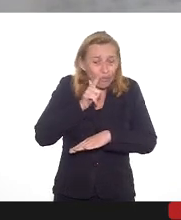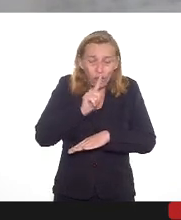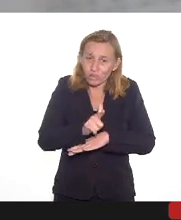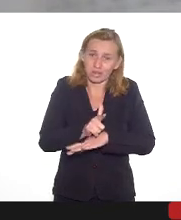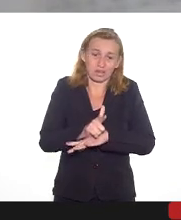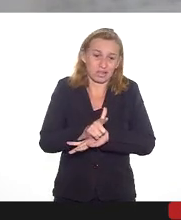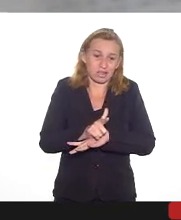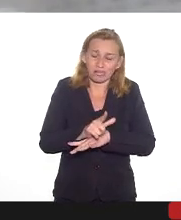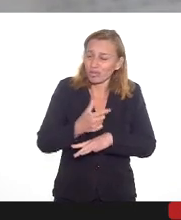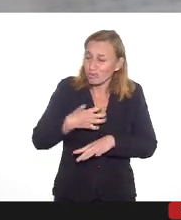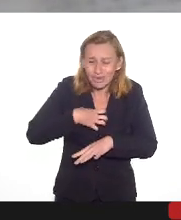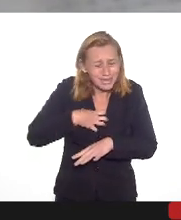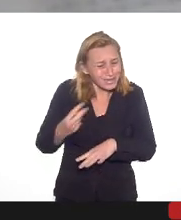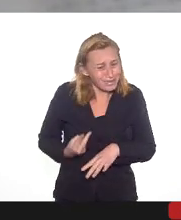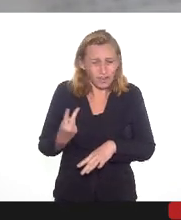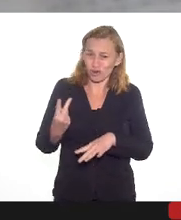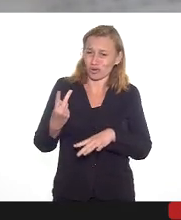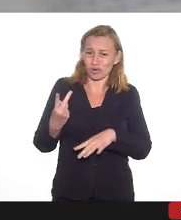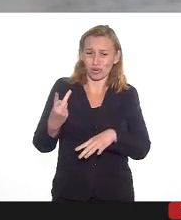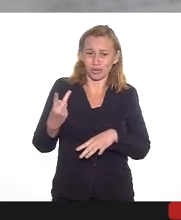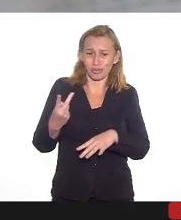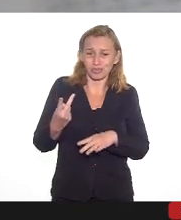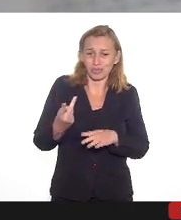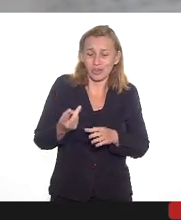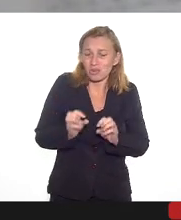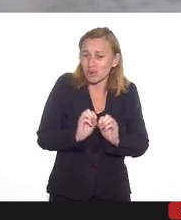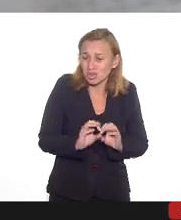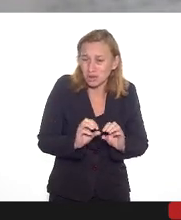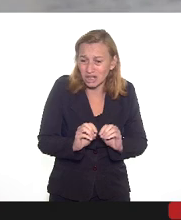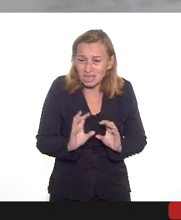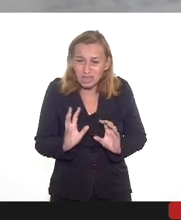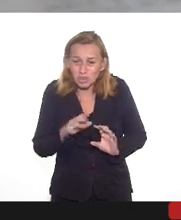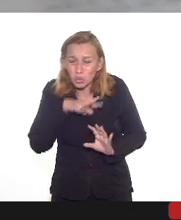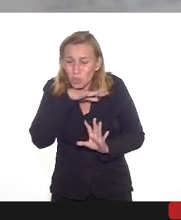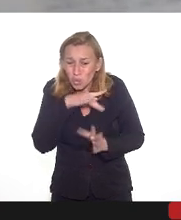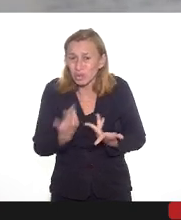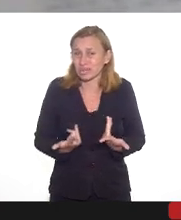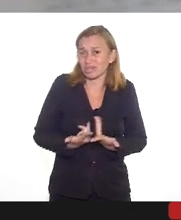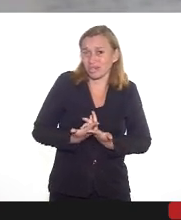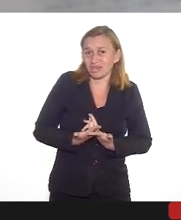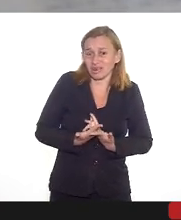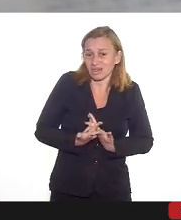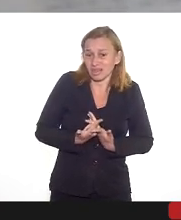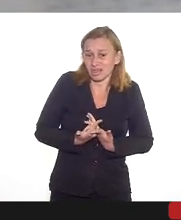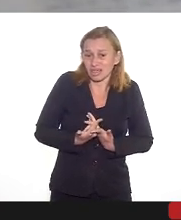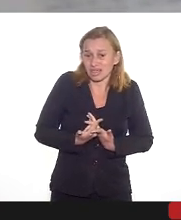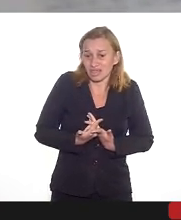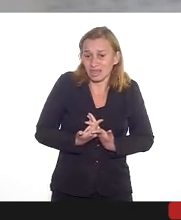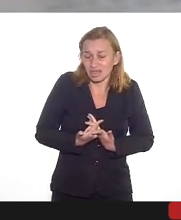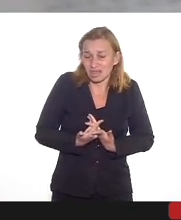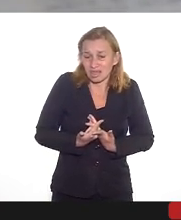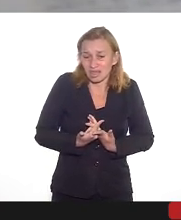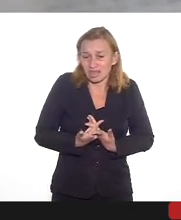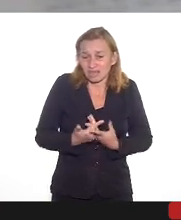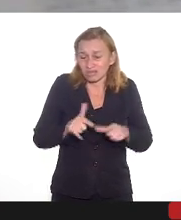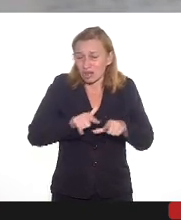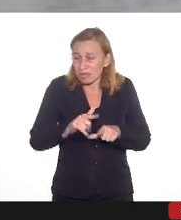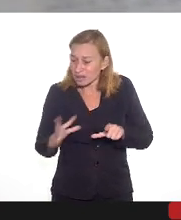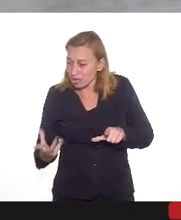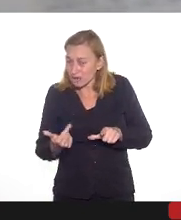não vão se sentir valorizados, não vamos ter uma educação valorizada, não vamos ter um trabalho de excelência na nossa